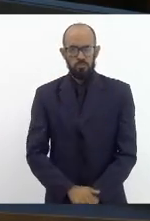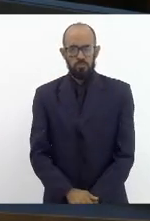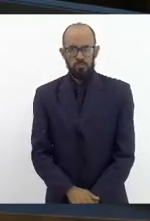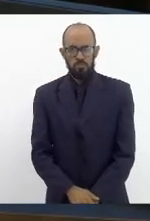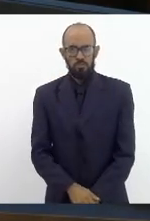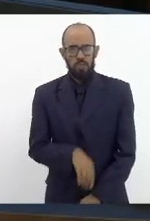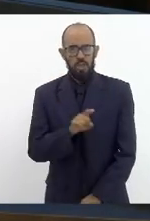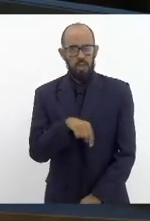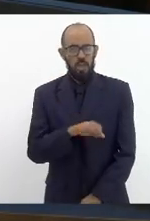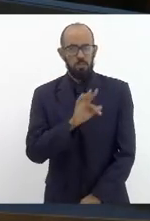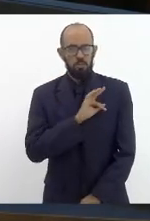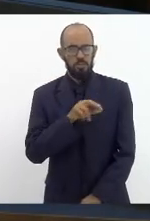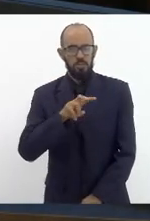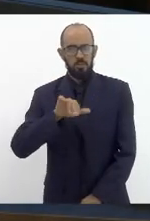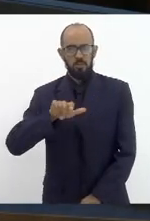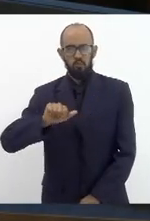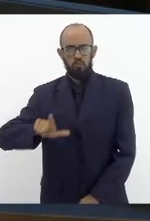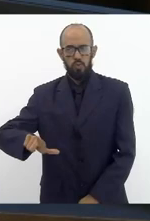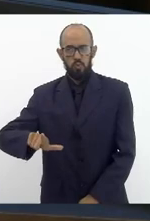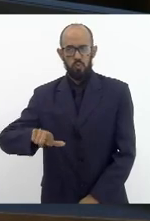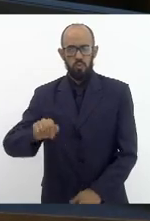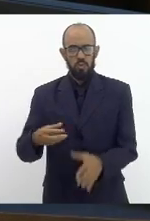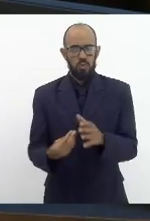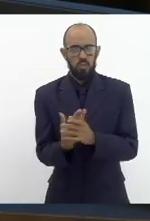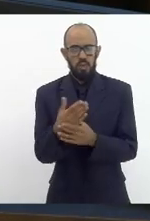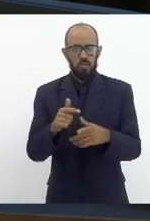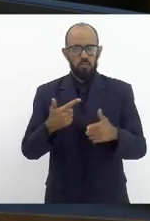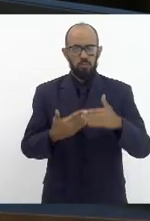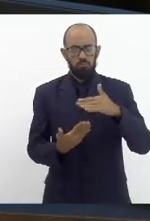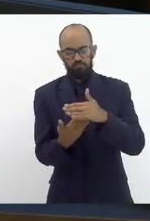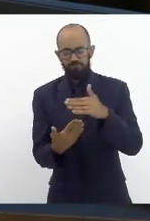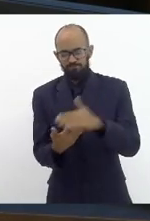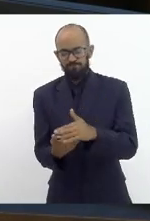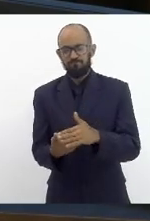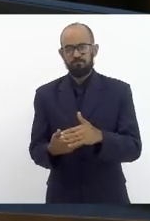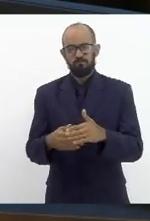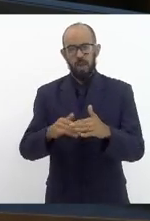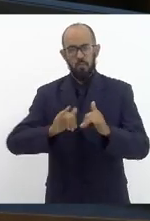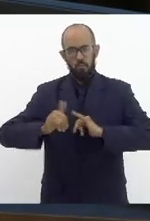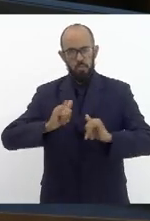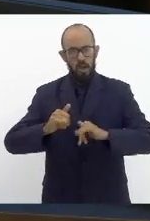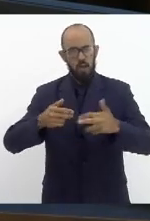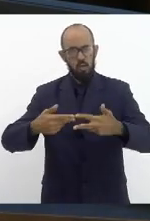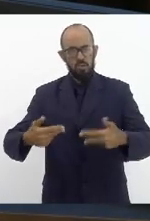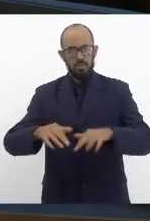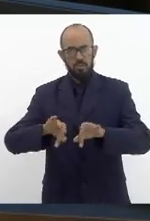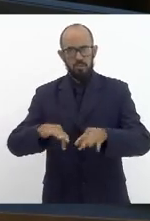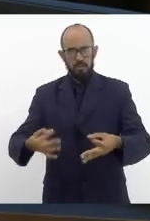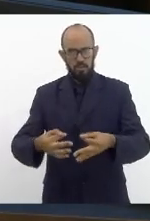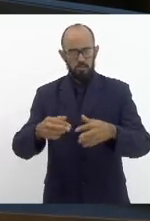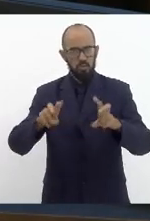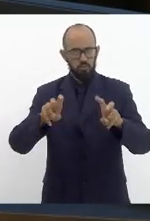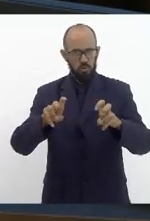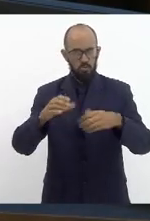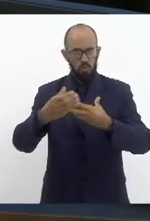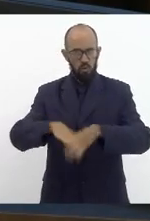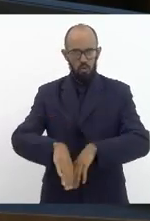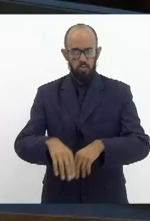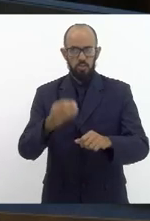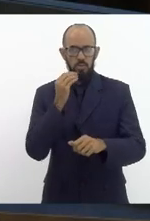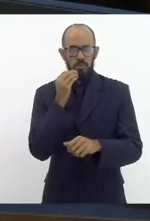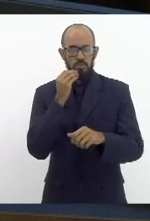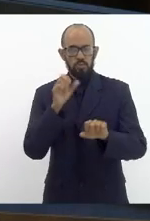Polícia Civil criando obstáculos para informar questões simples relacionadas ao concurso e que deveriam ser, com